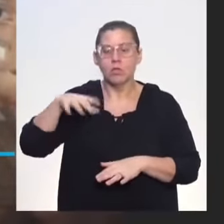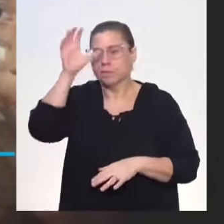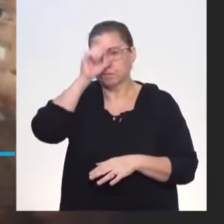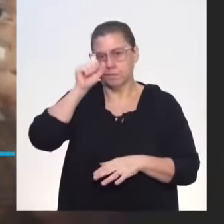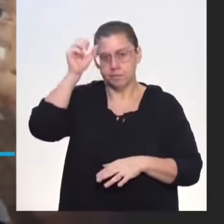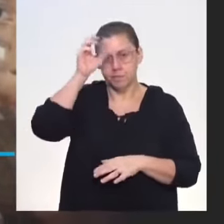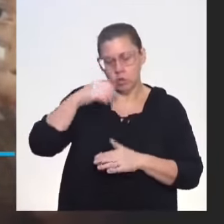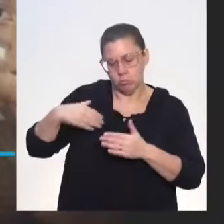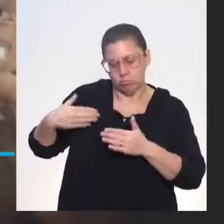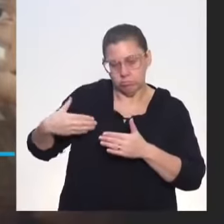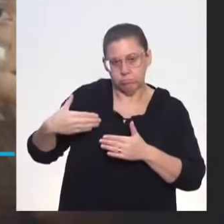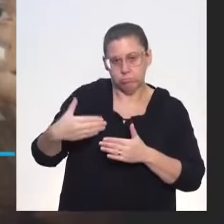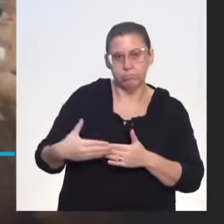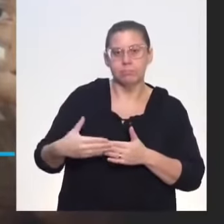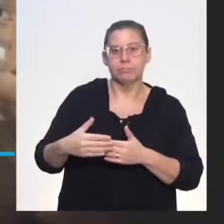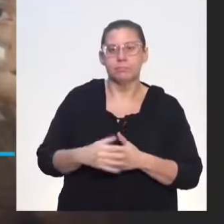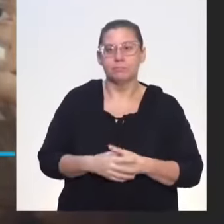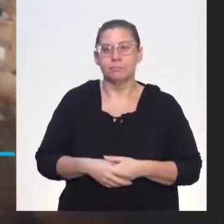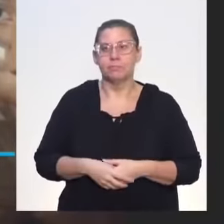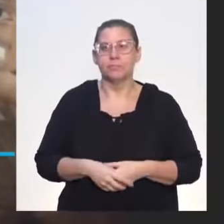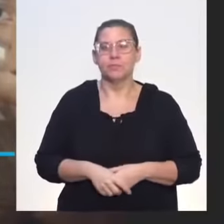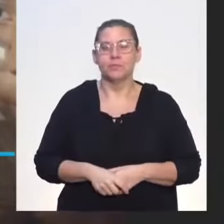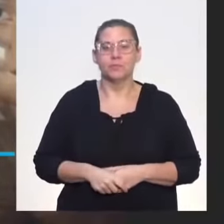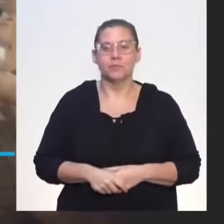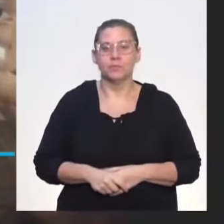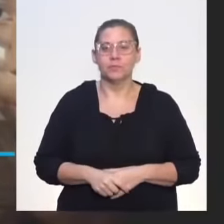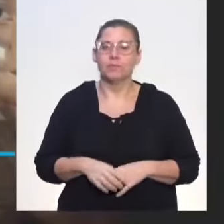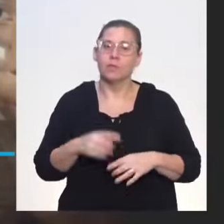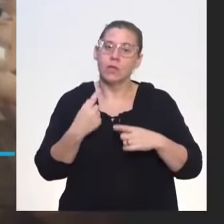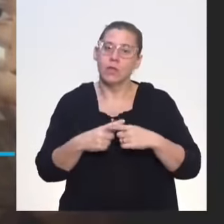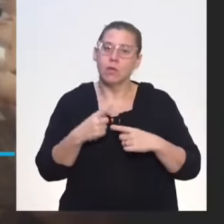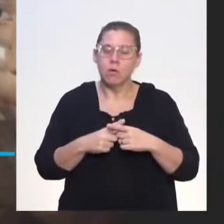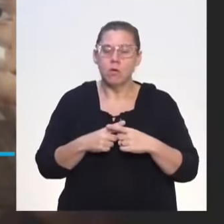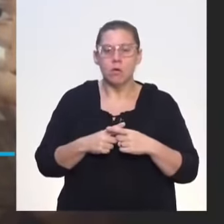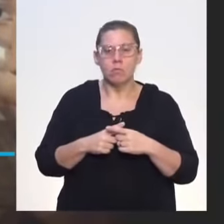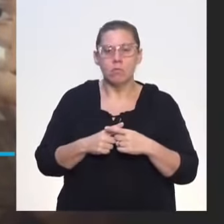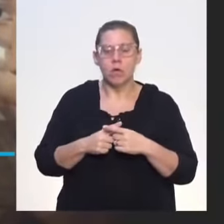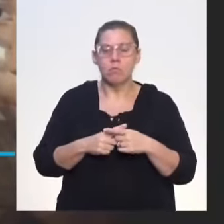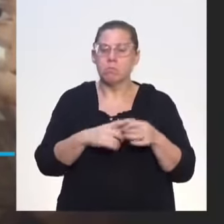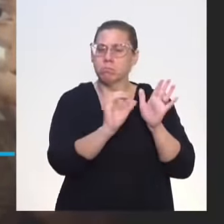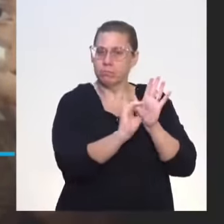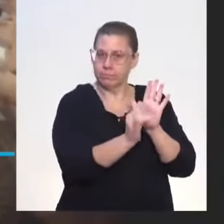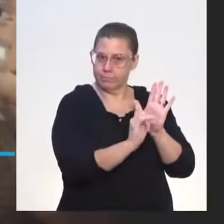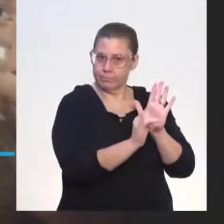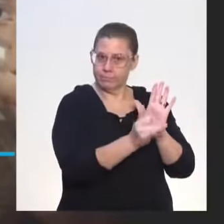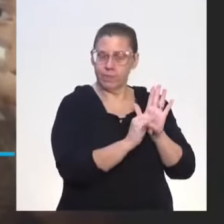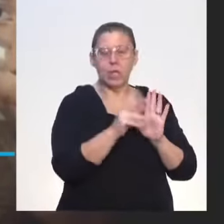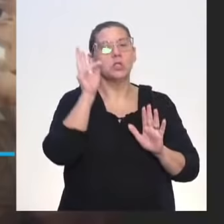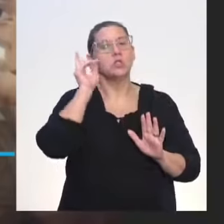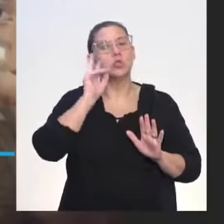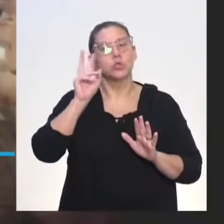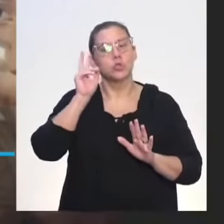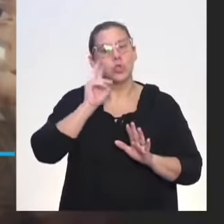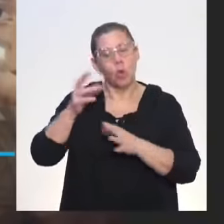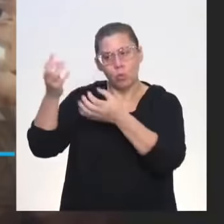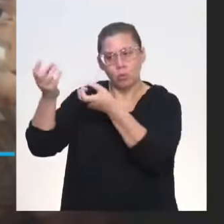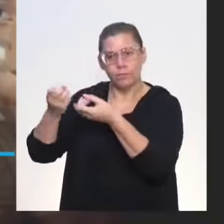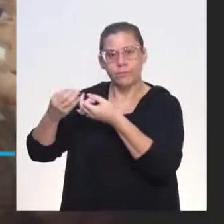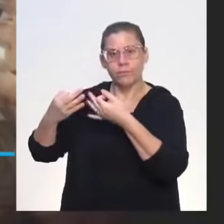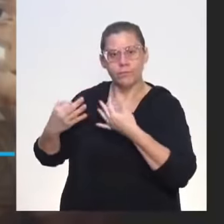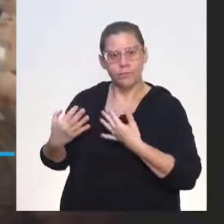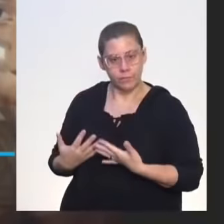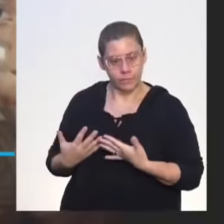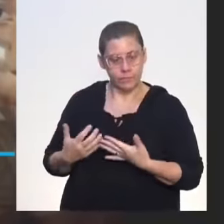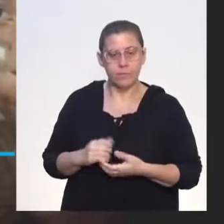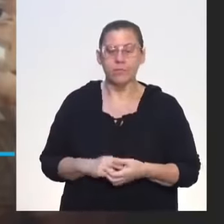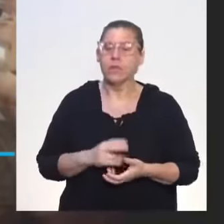aprendendo a conversar. E é justamente porque a narrativa oral, a história contada, ela